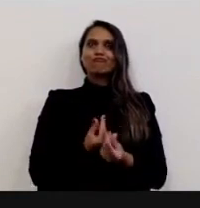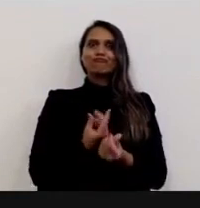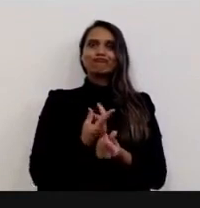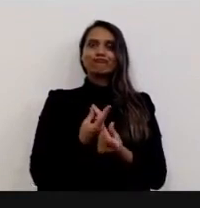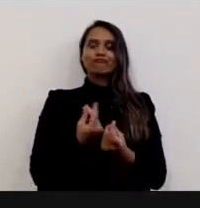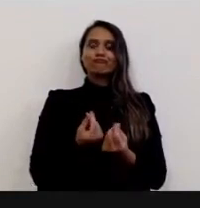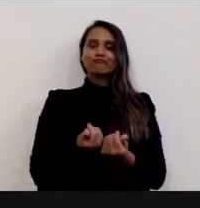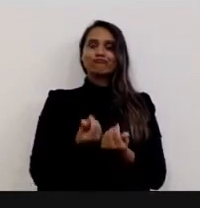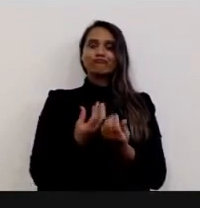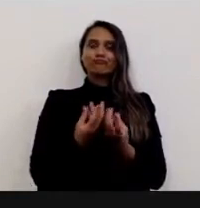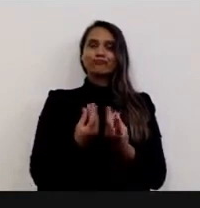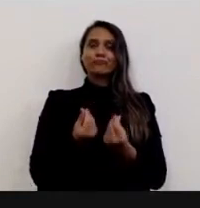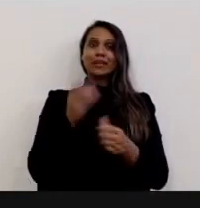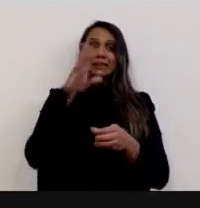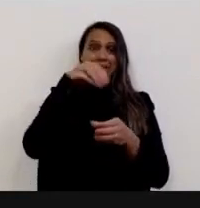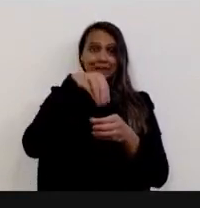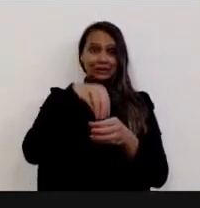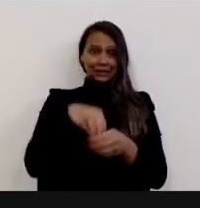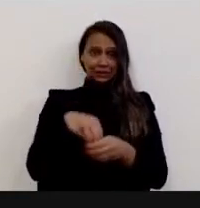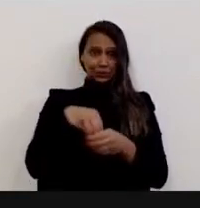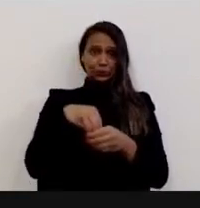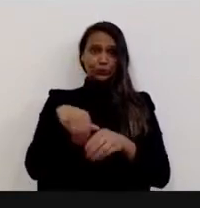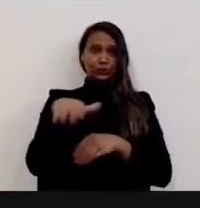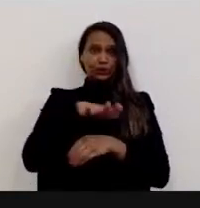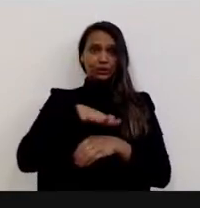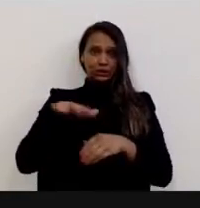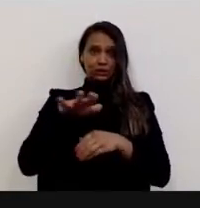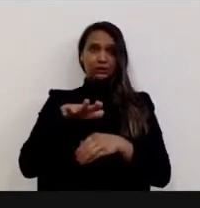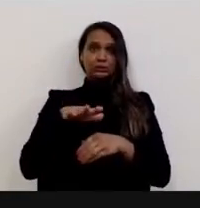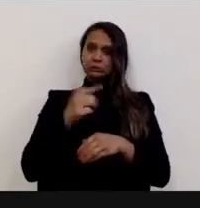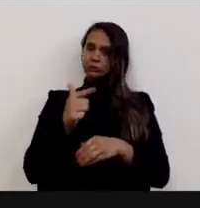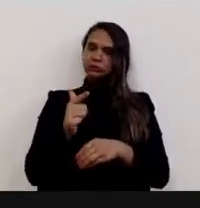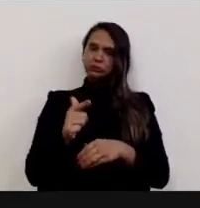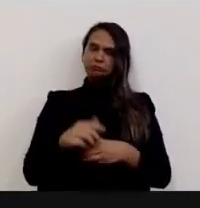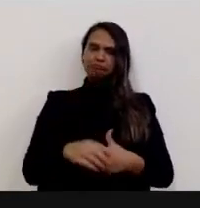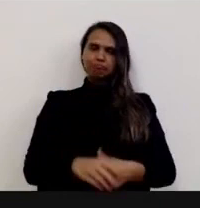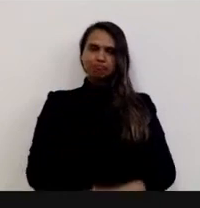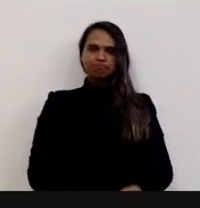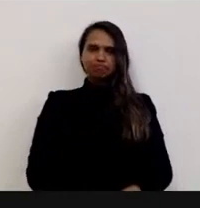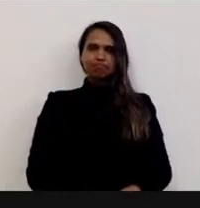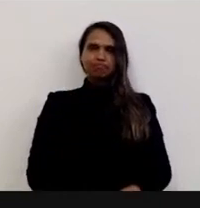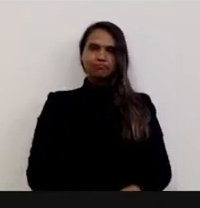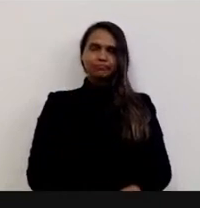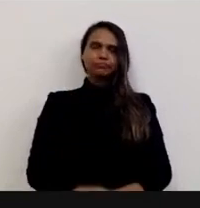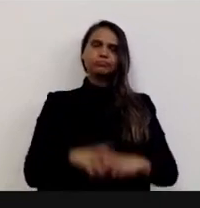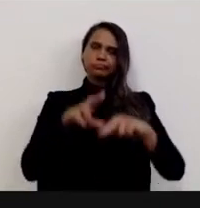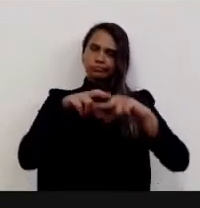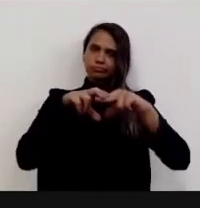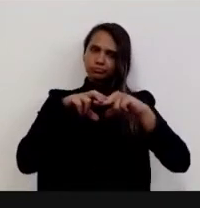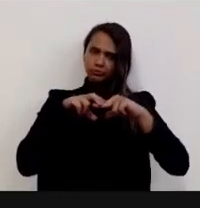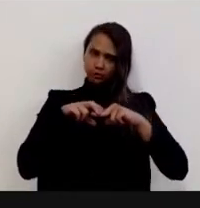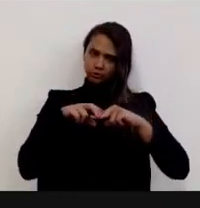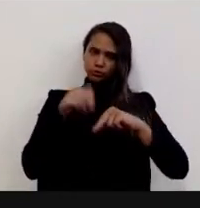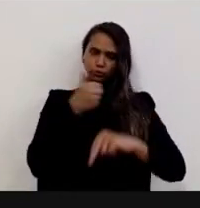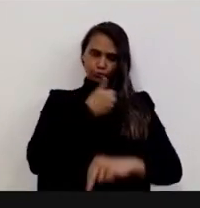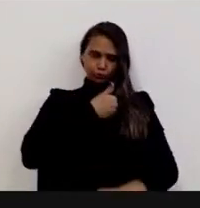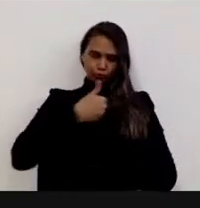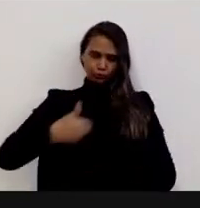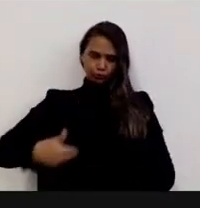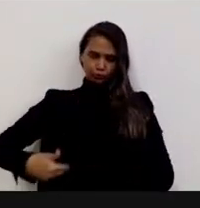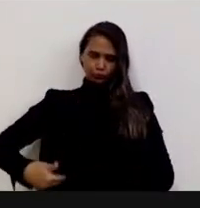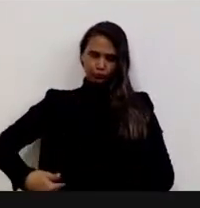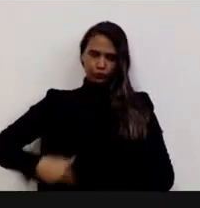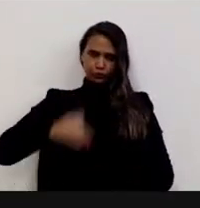dentro do mercado. Quanto a isso também, o governo federal ele